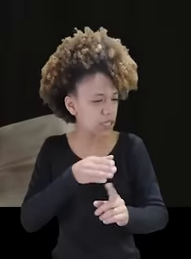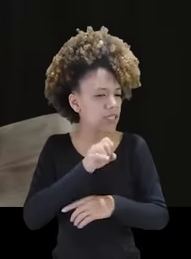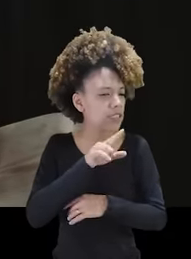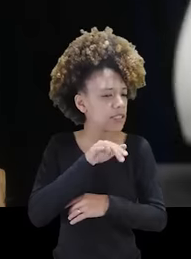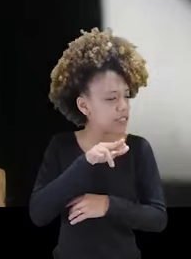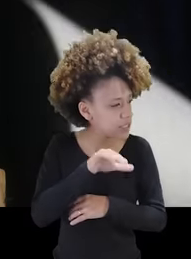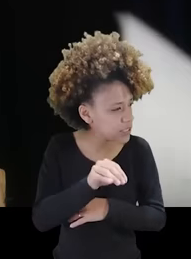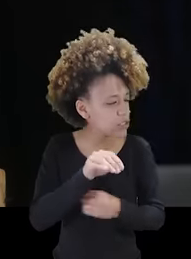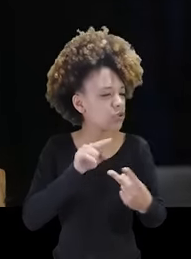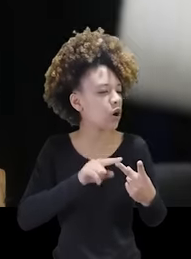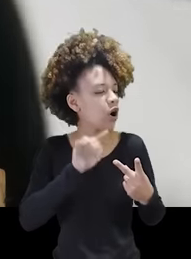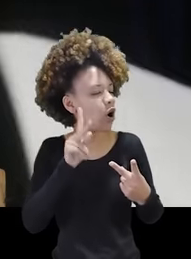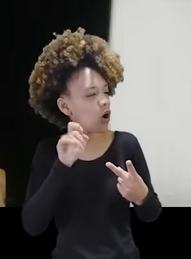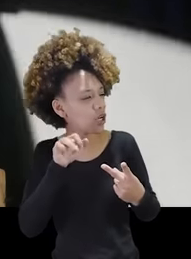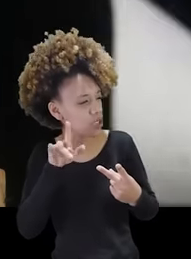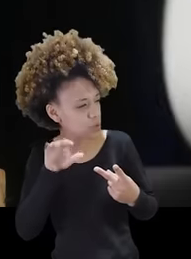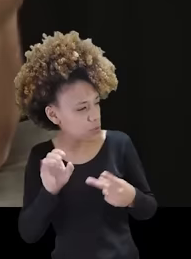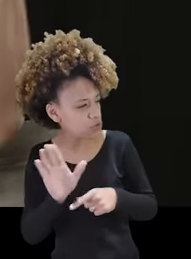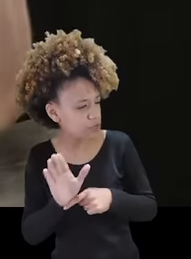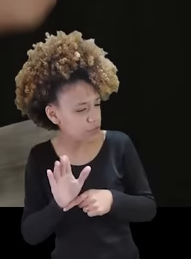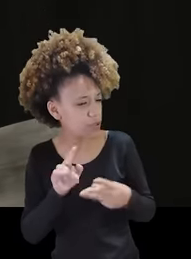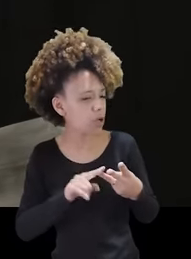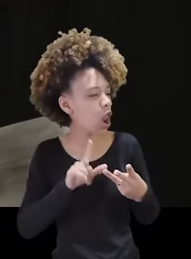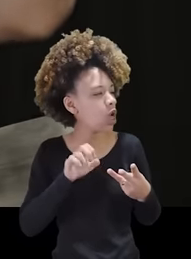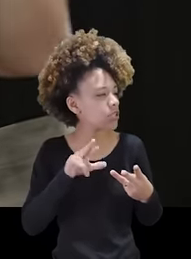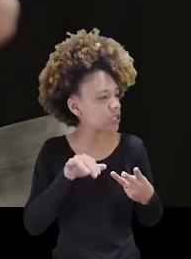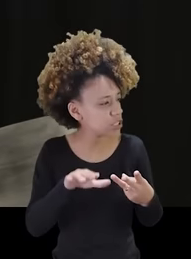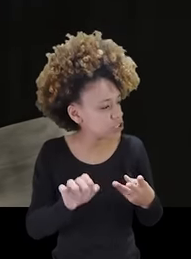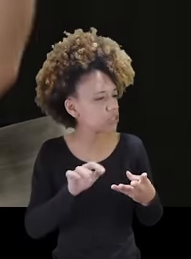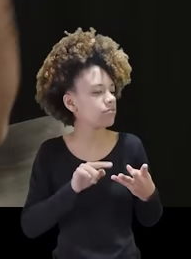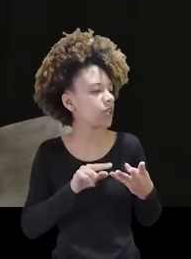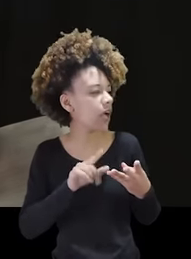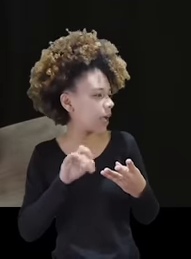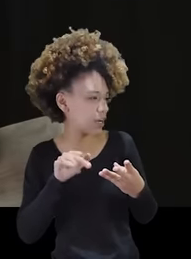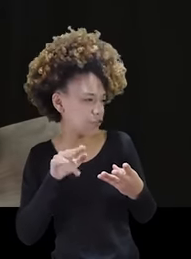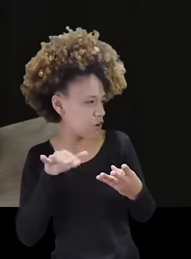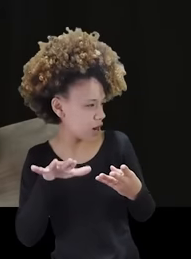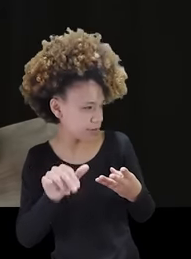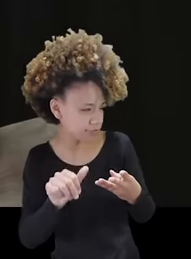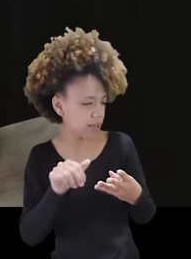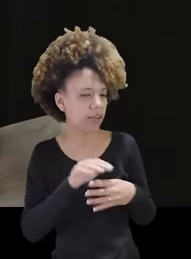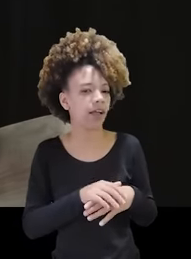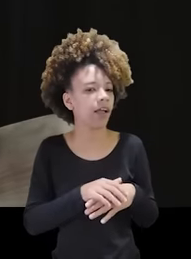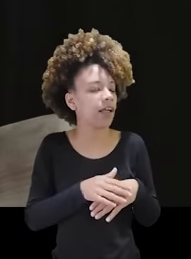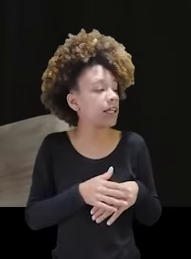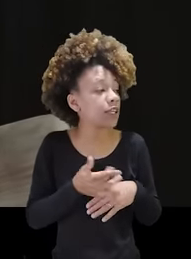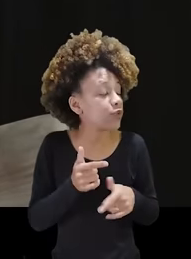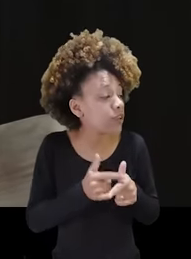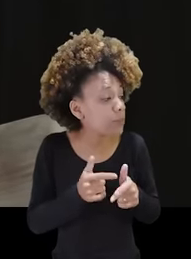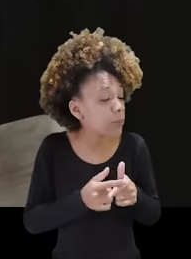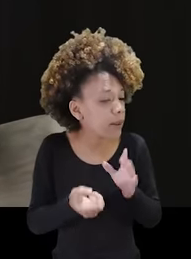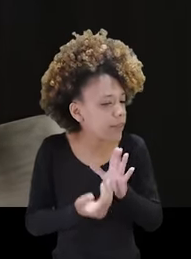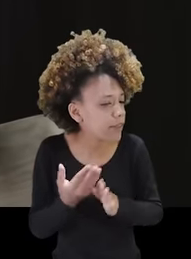silício né Hollywood né mas ali é Los Angeles ela é Califórnia ali é chama assim galera que não tem